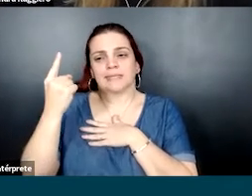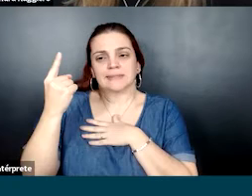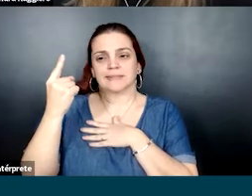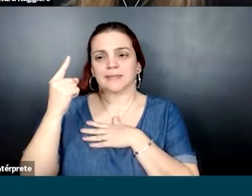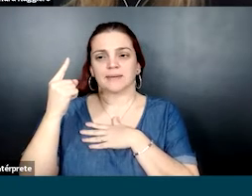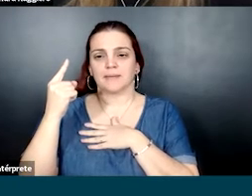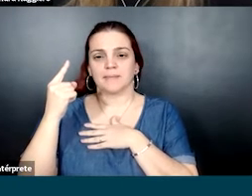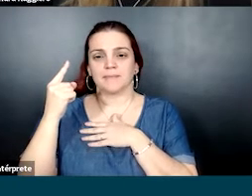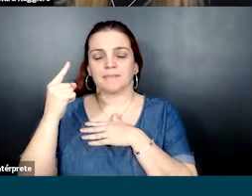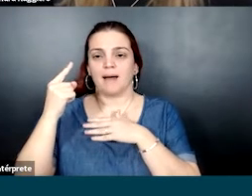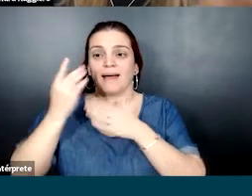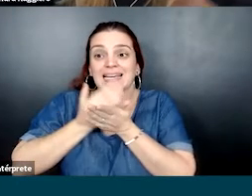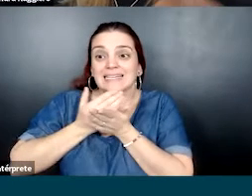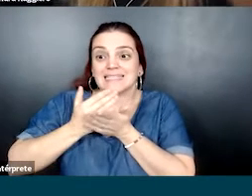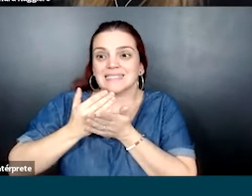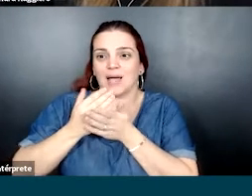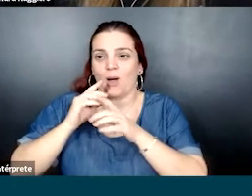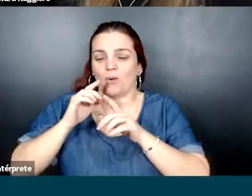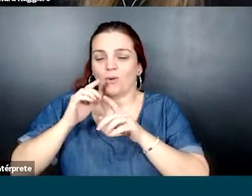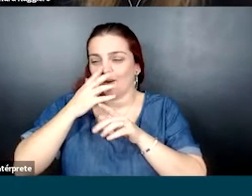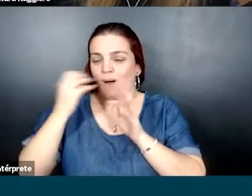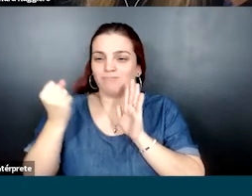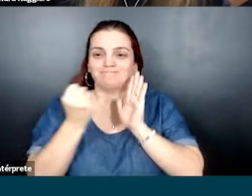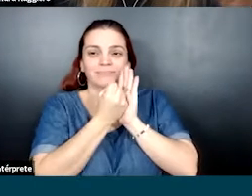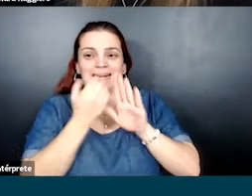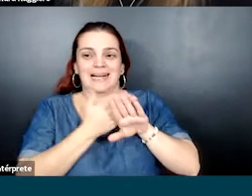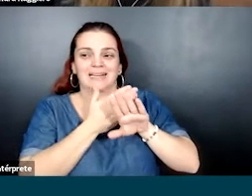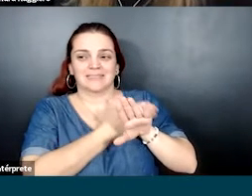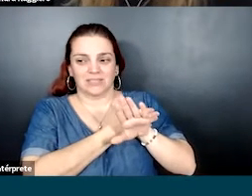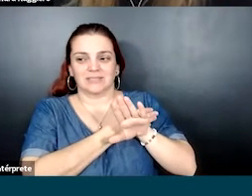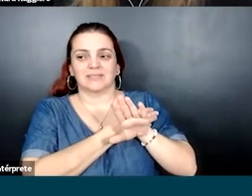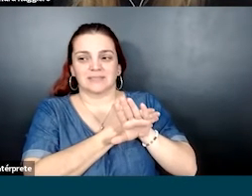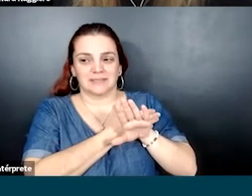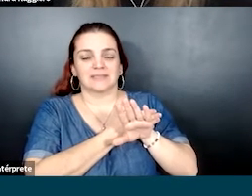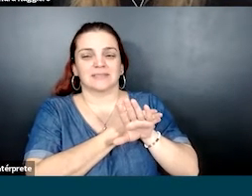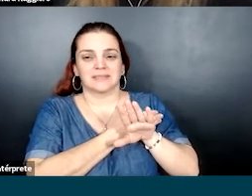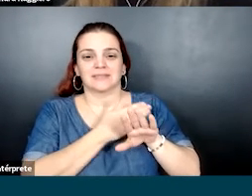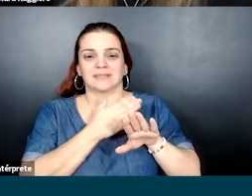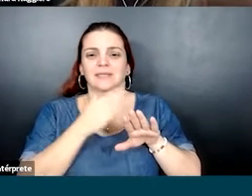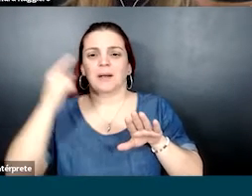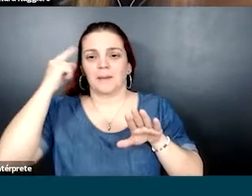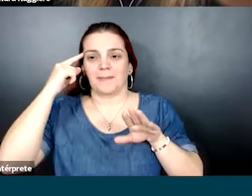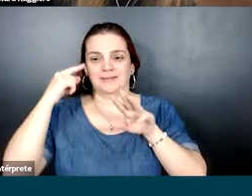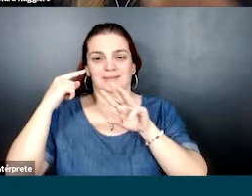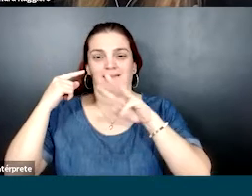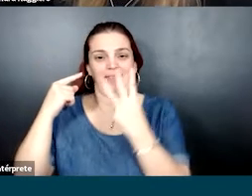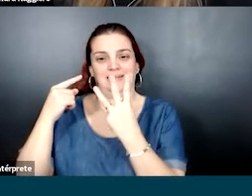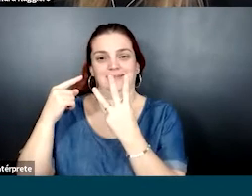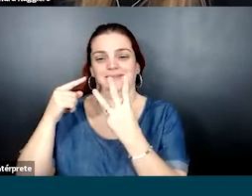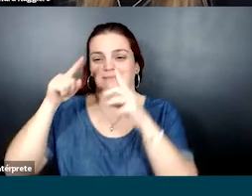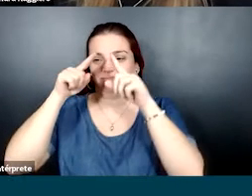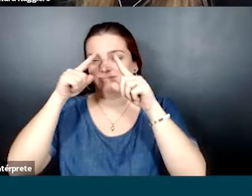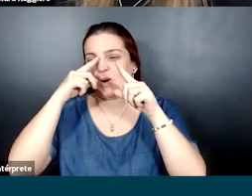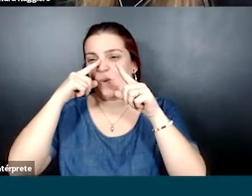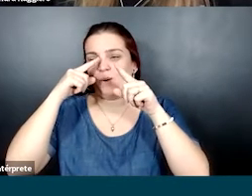de uma fase inicial, uma fase antes aqui, que é a chamada tríade de pensamento